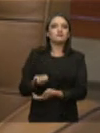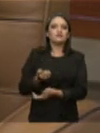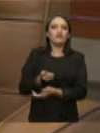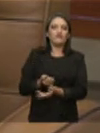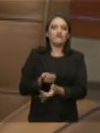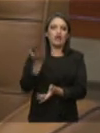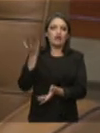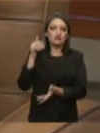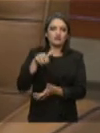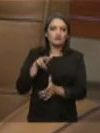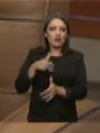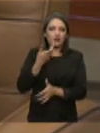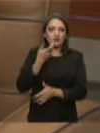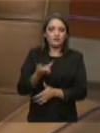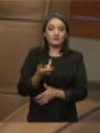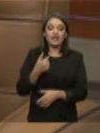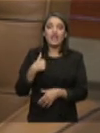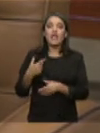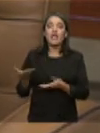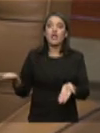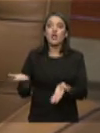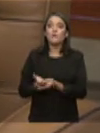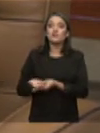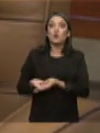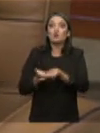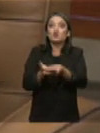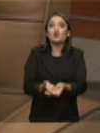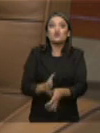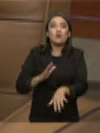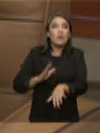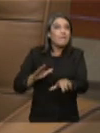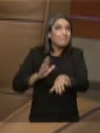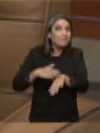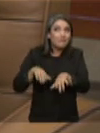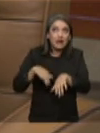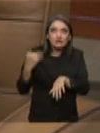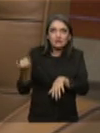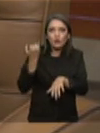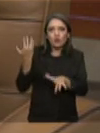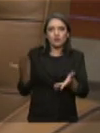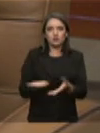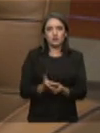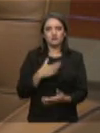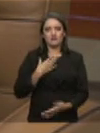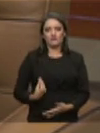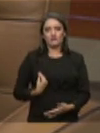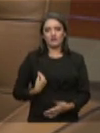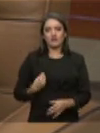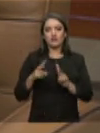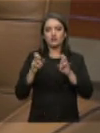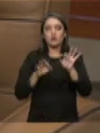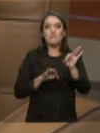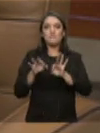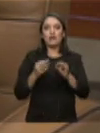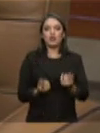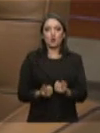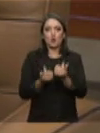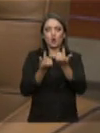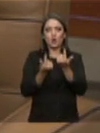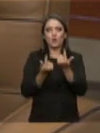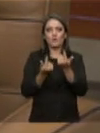aqui a maior causa, presidente, da minha vida, da época, era dos planos econômicos do FGTS.